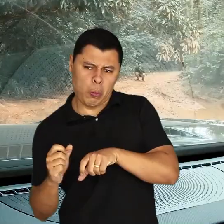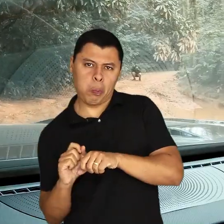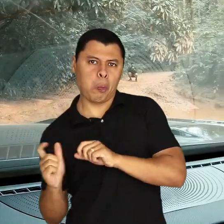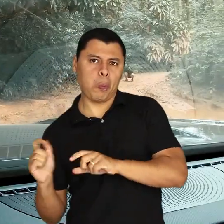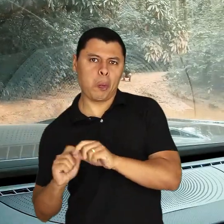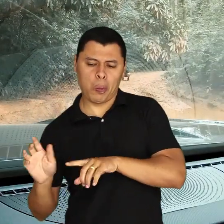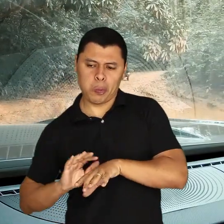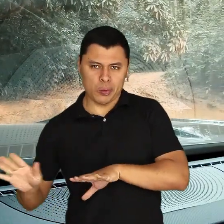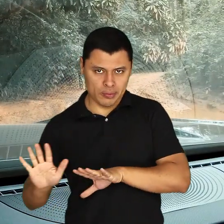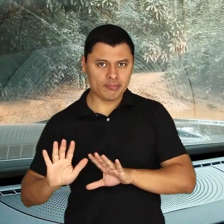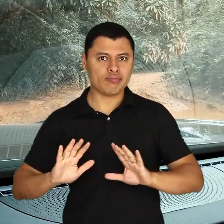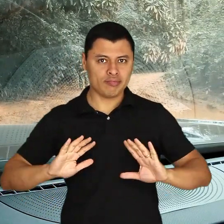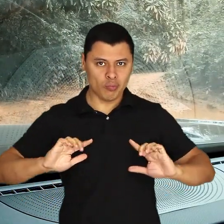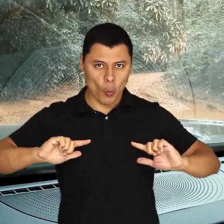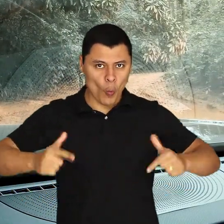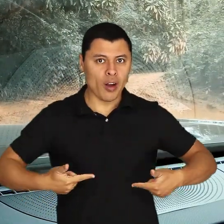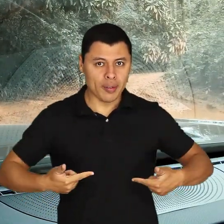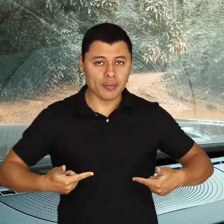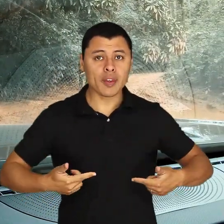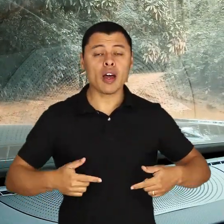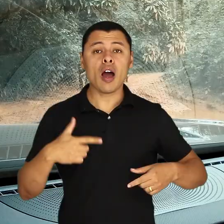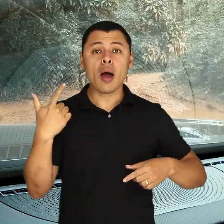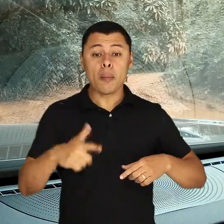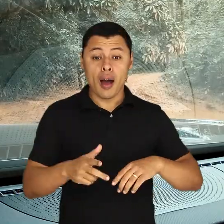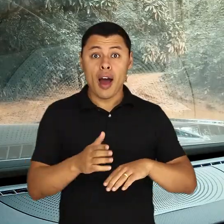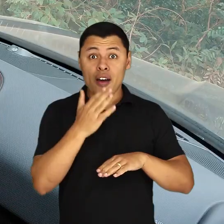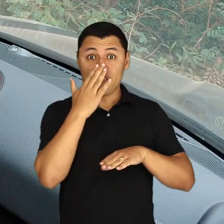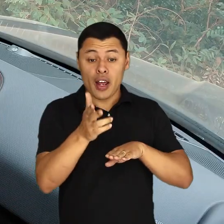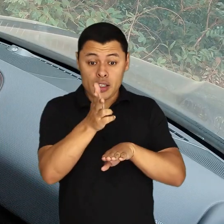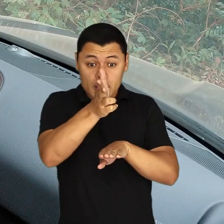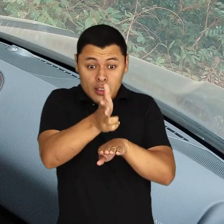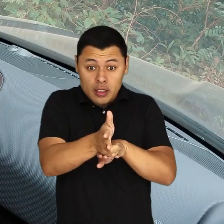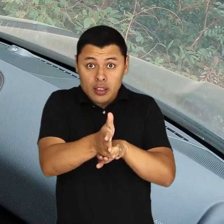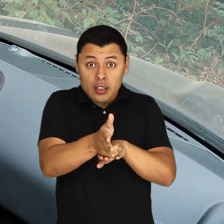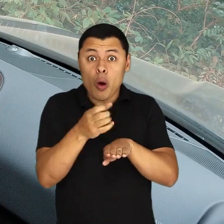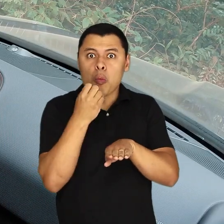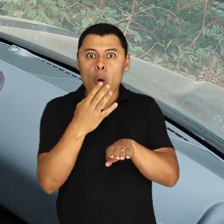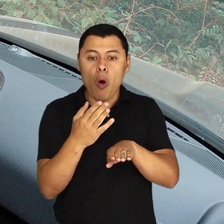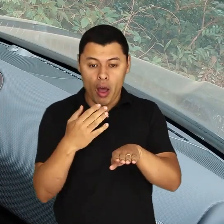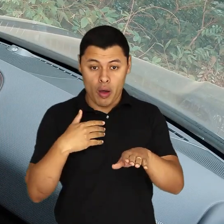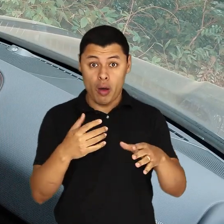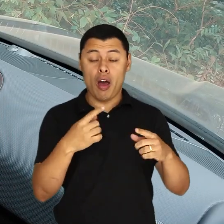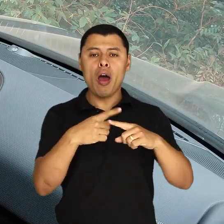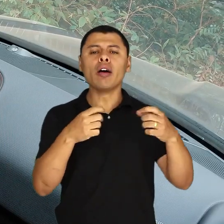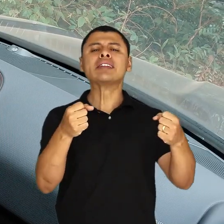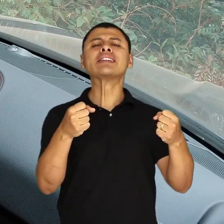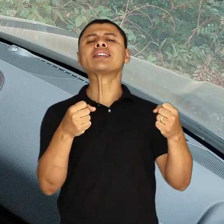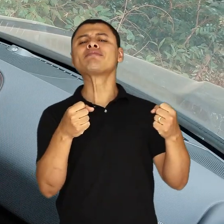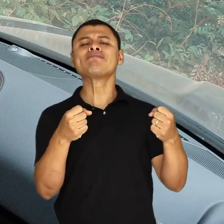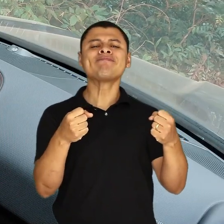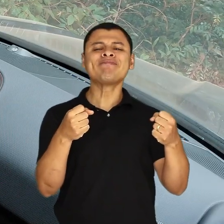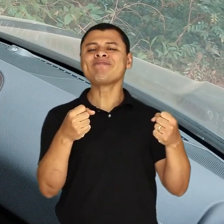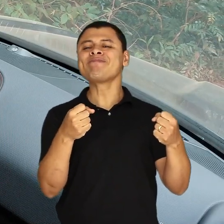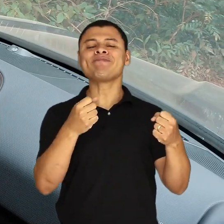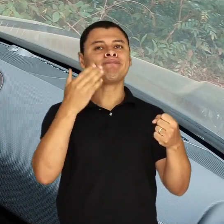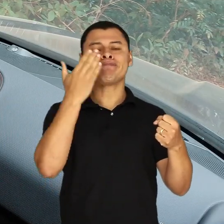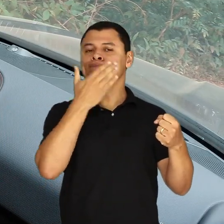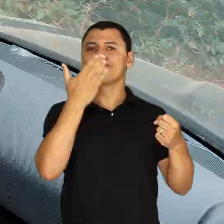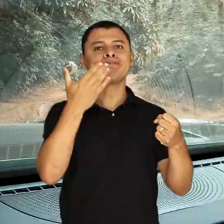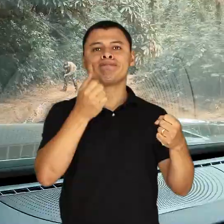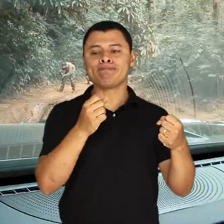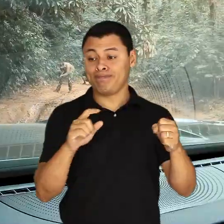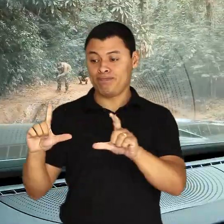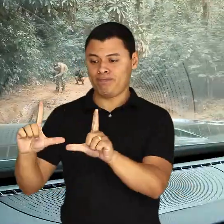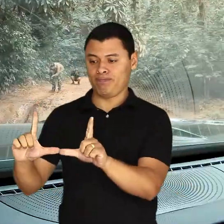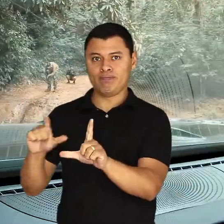comporta. E uma coisa legal, caras, é essa câmera que a gente tem aqui, a câmera frontal, que justamente mostra essa trajetória, porque aqui pelo capô,